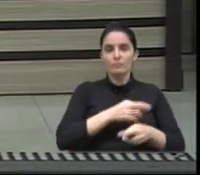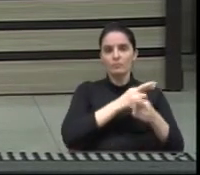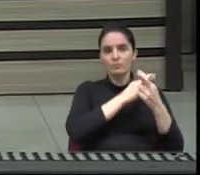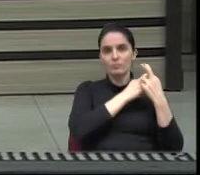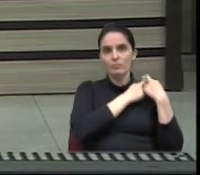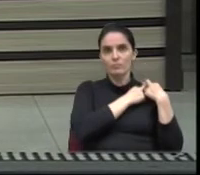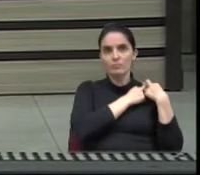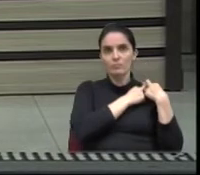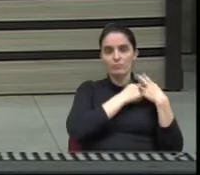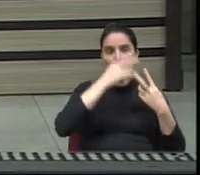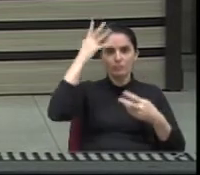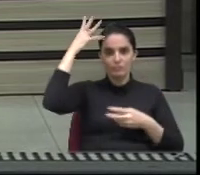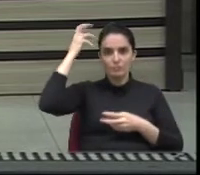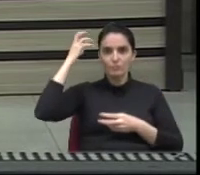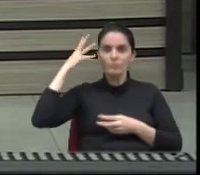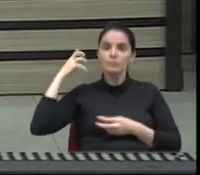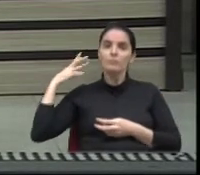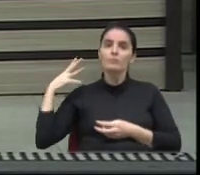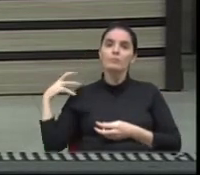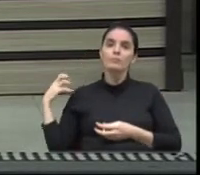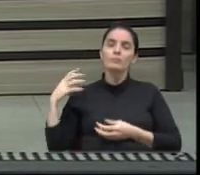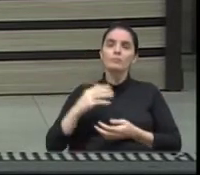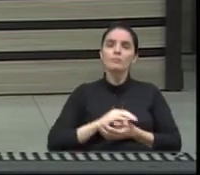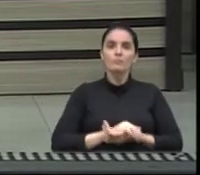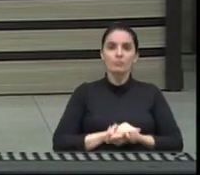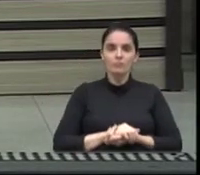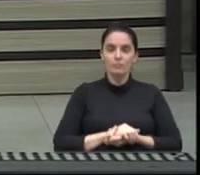Vereadora Lucinês Aparecida Bogo.